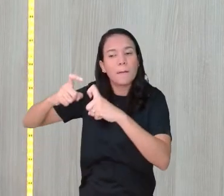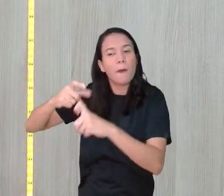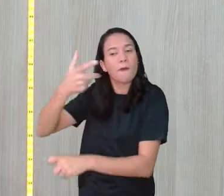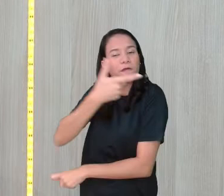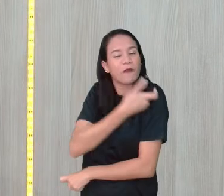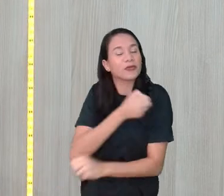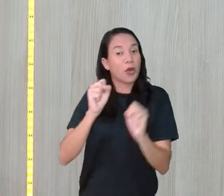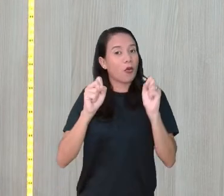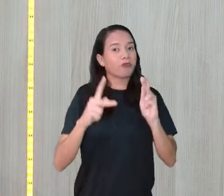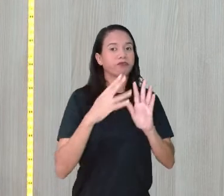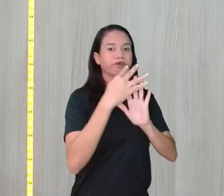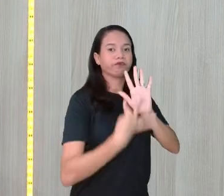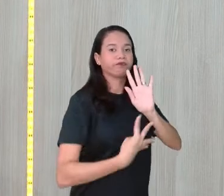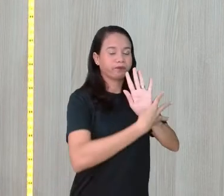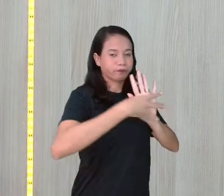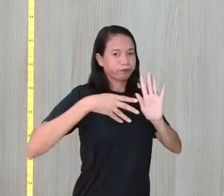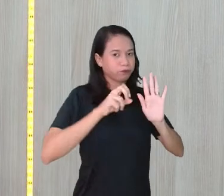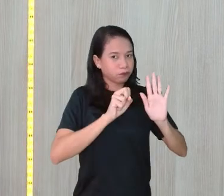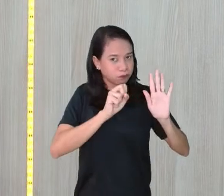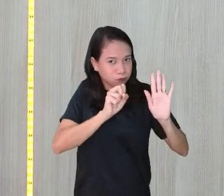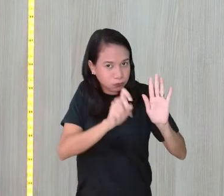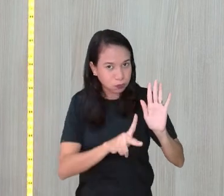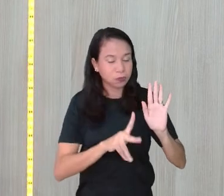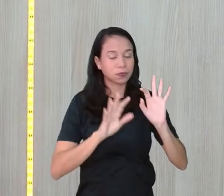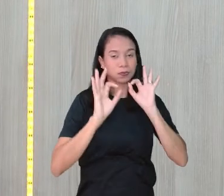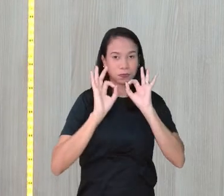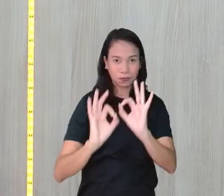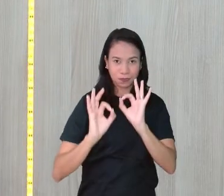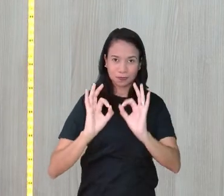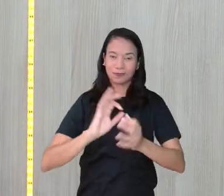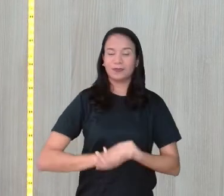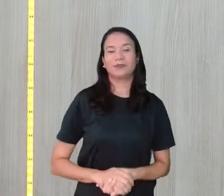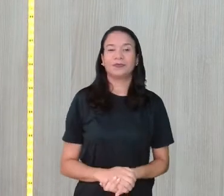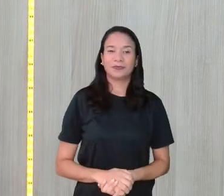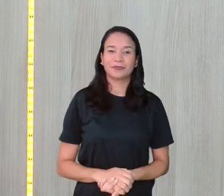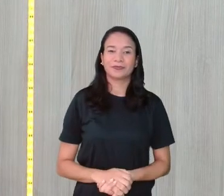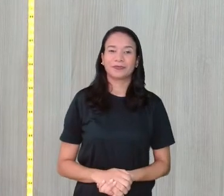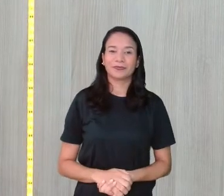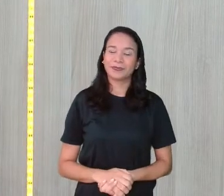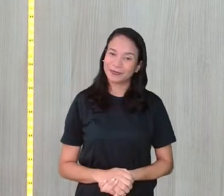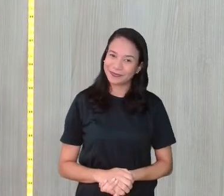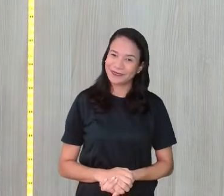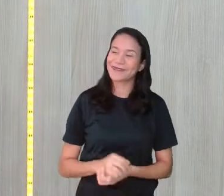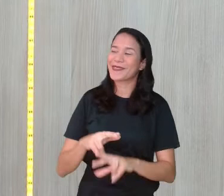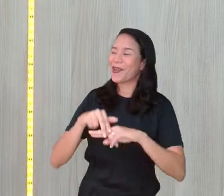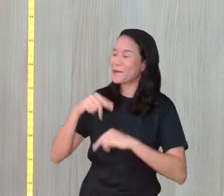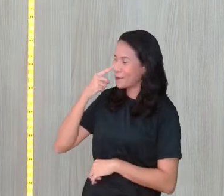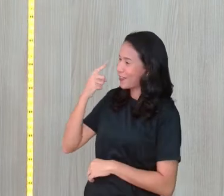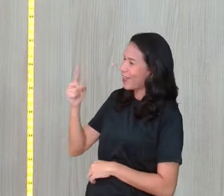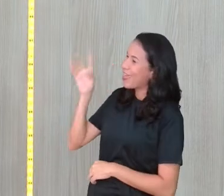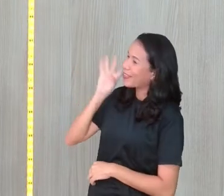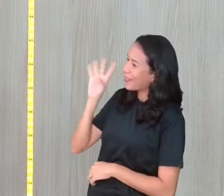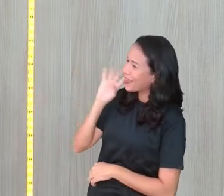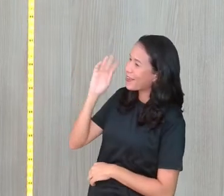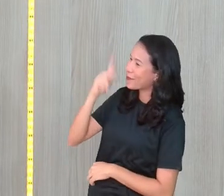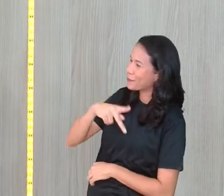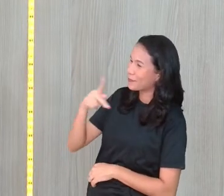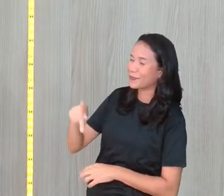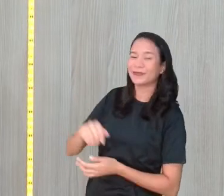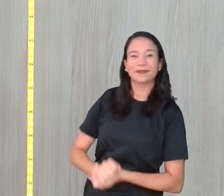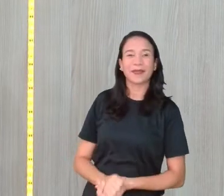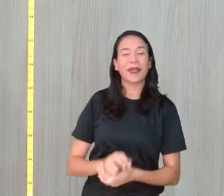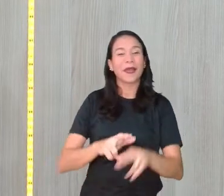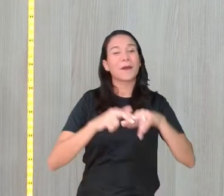filhos e completem realmente o esquema vacinal todo, tá certo? Pois é, legal, professora Cláudia,